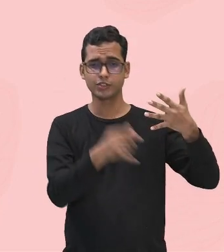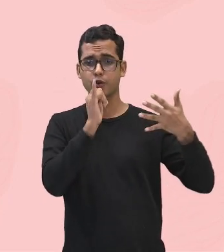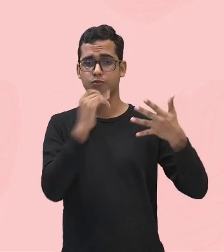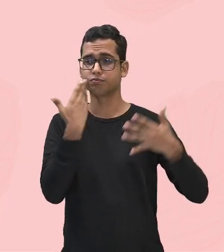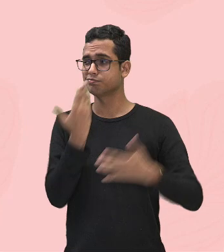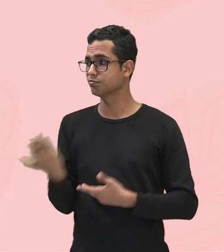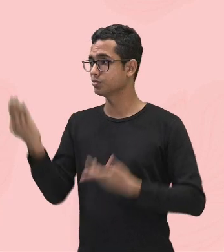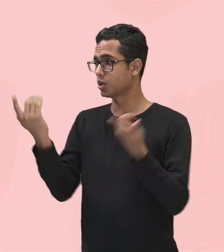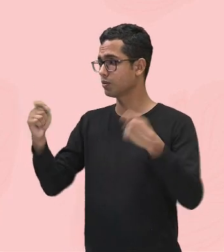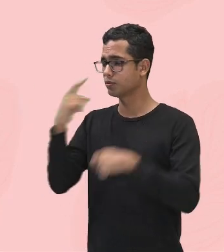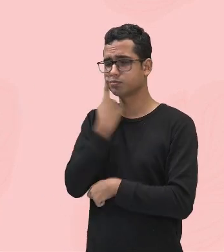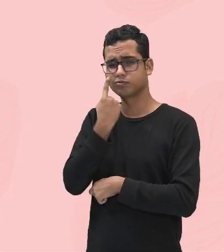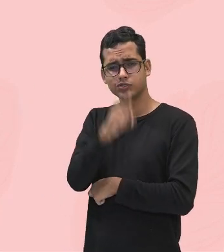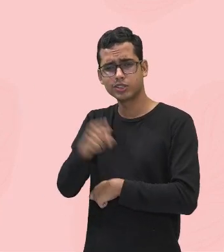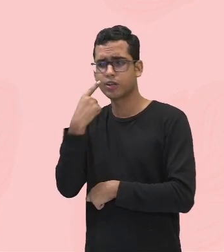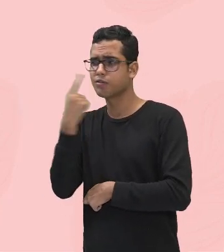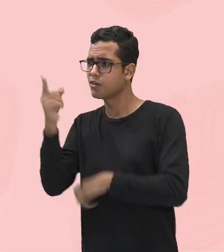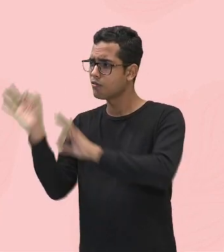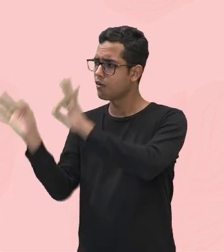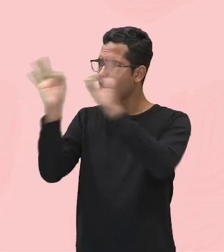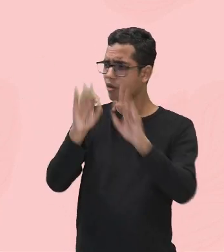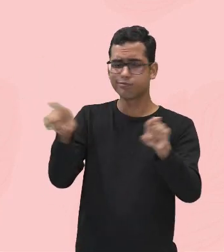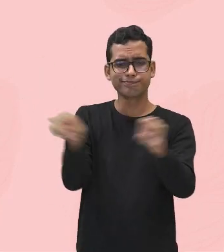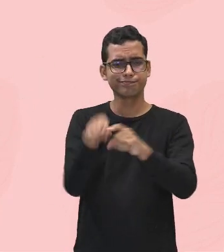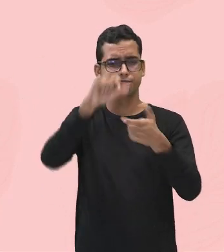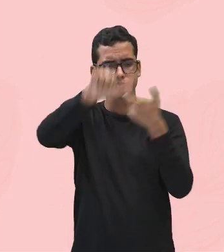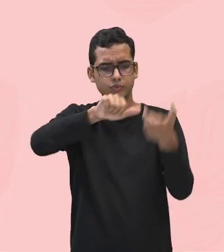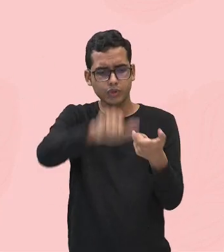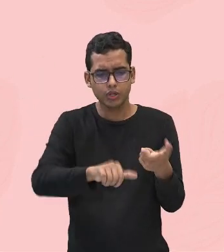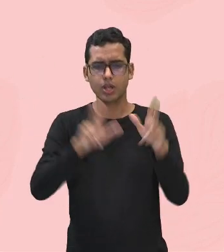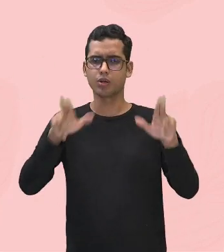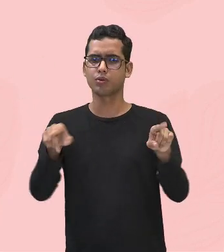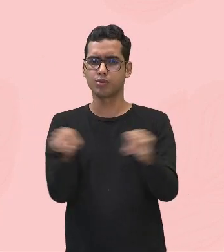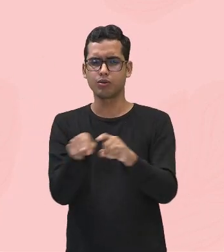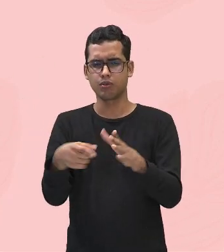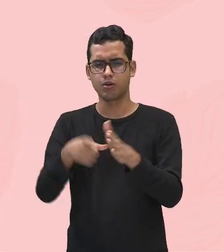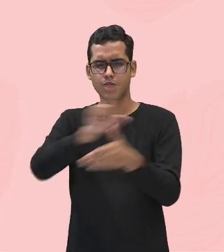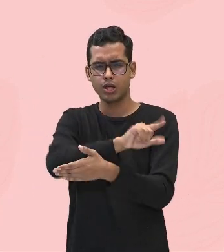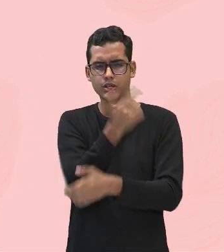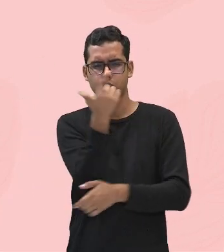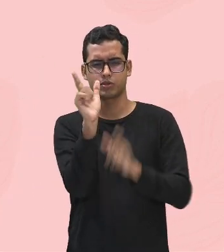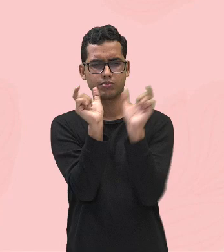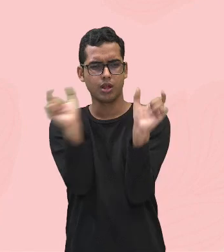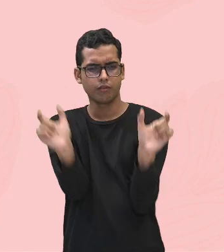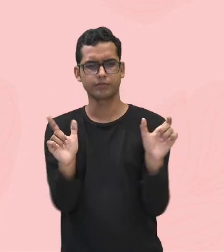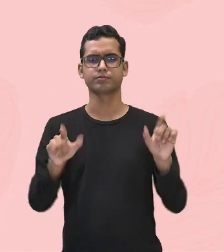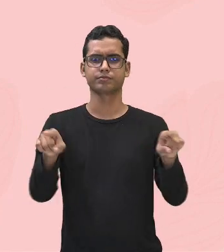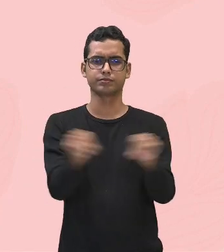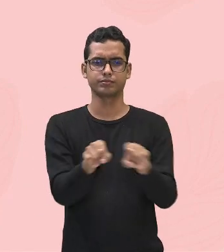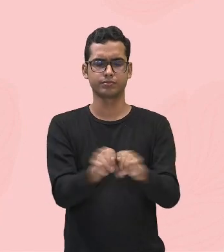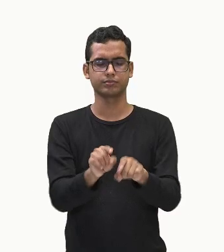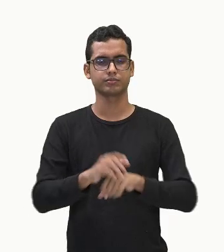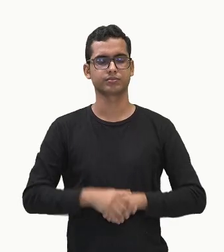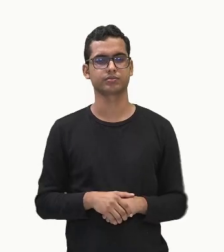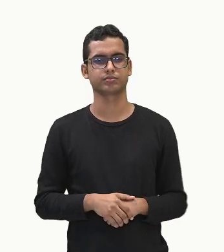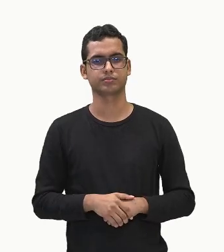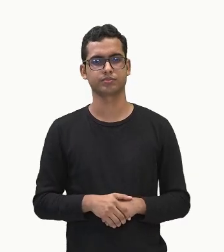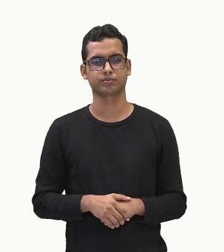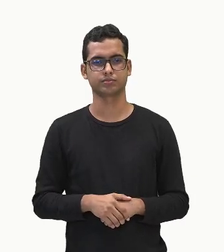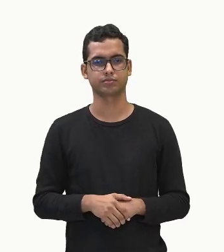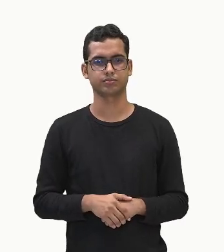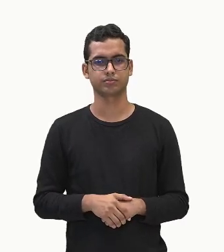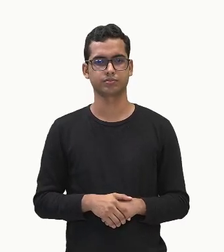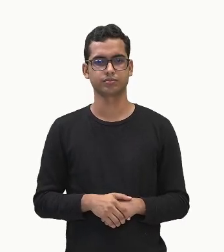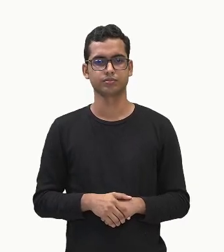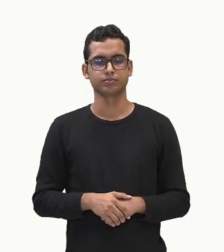podem conjugar exatamente da mesma forma que acabamos de conjugar. Então, agora, vamos